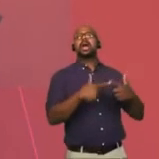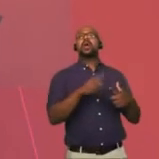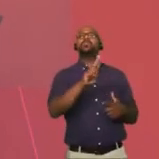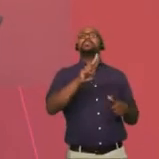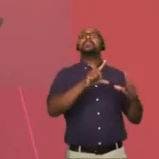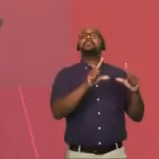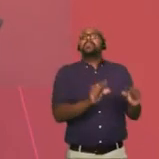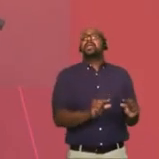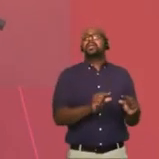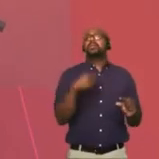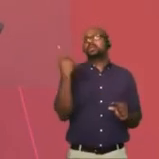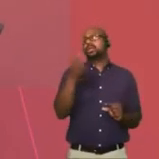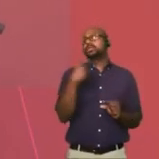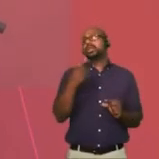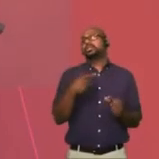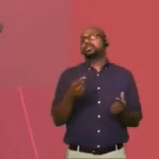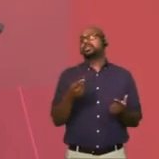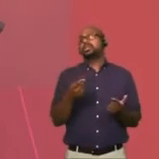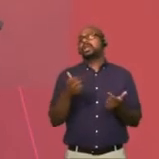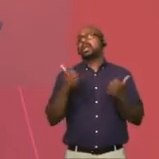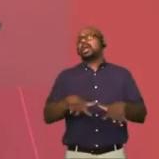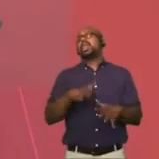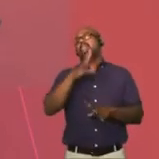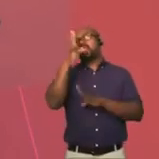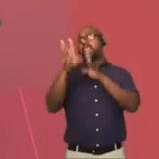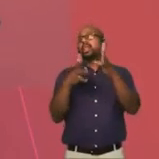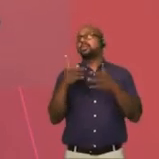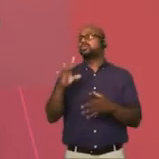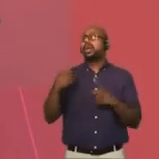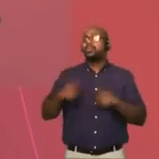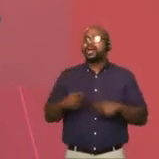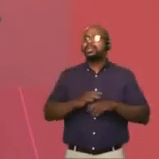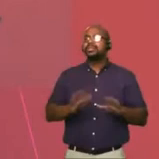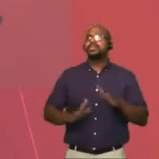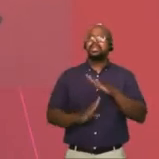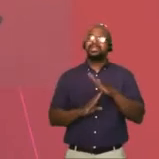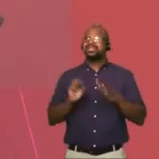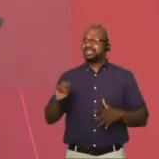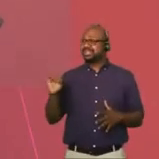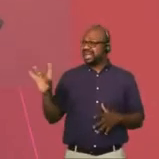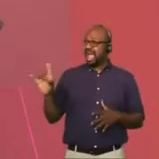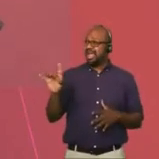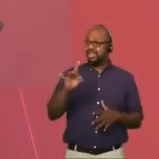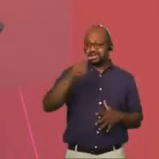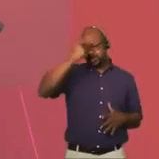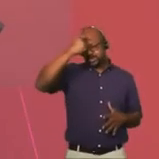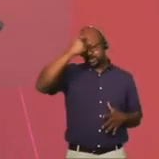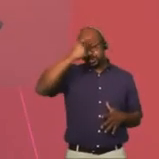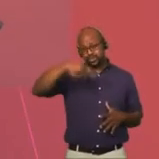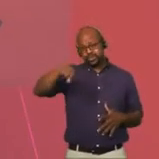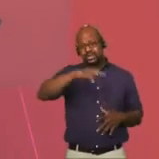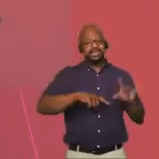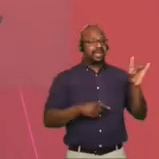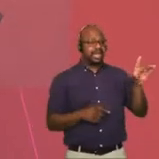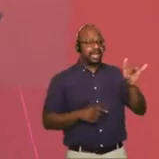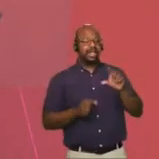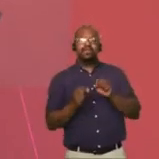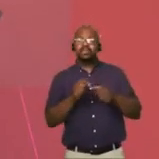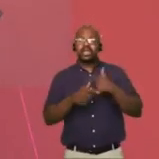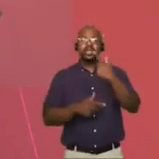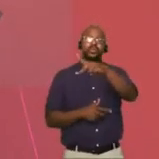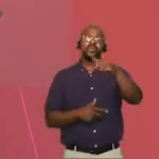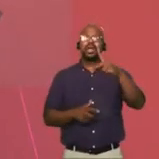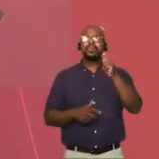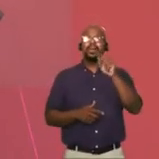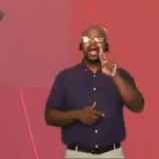menos do que a gente é o estreitamento do que a gente precisa se cada um de nós se concientizar disso e cada um de nós fizer a sua